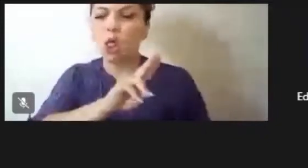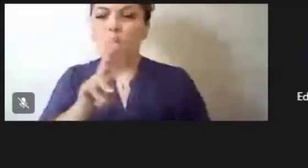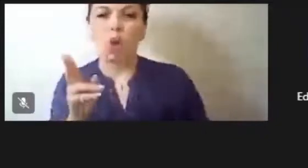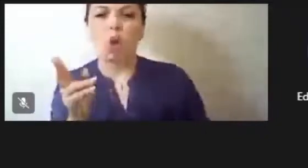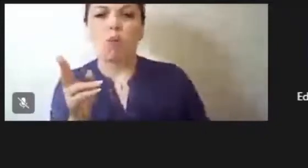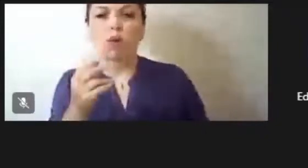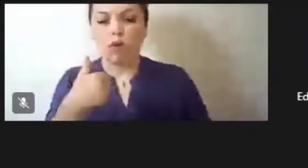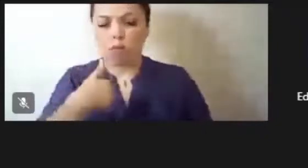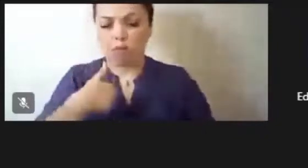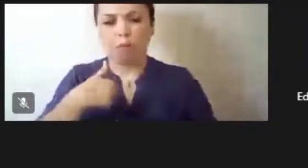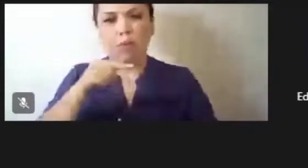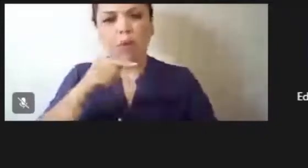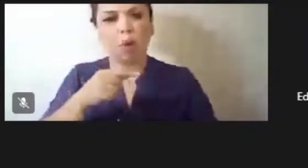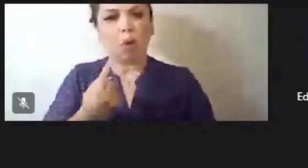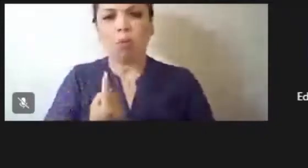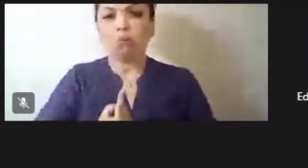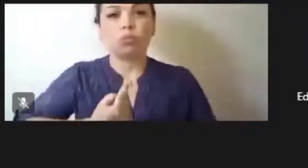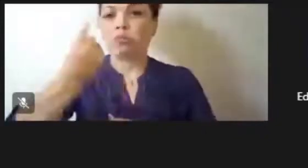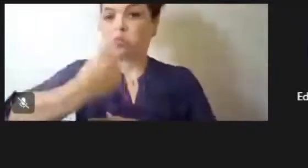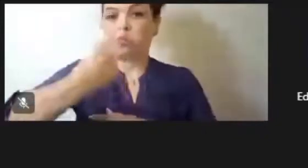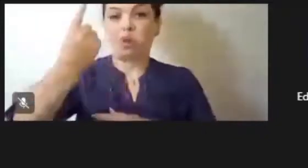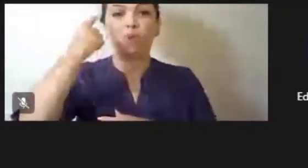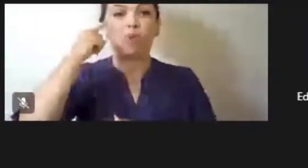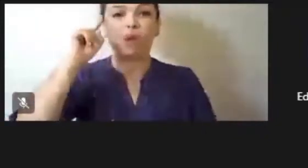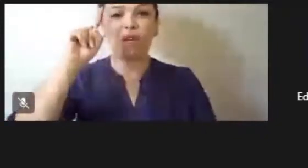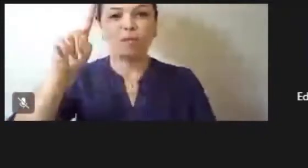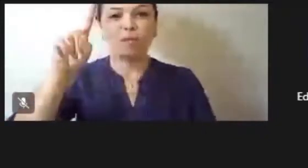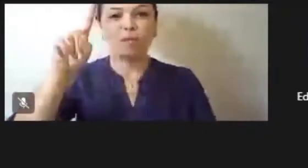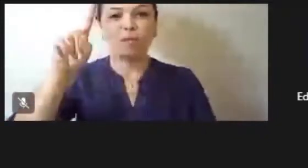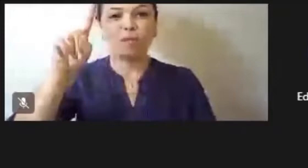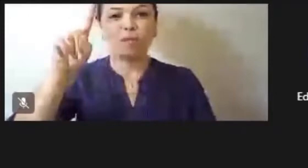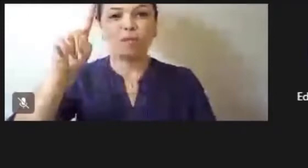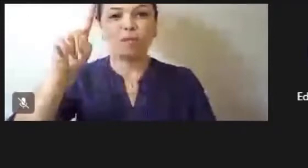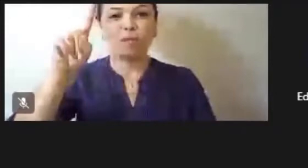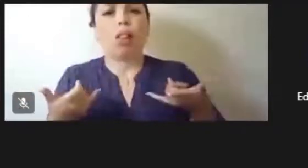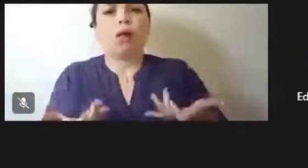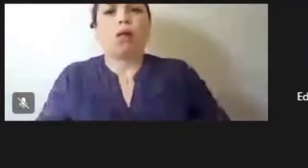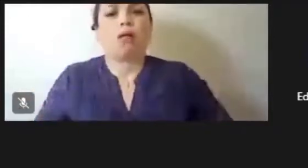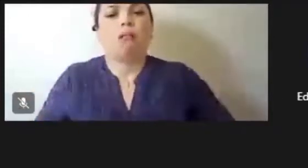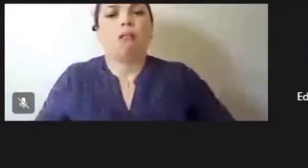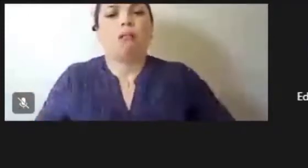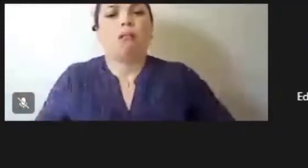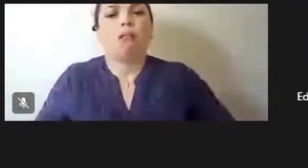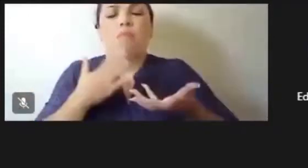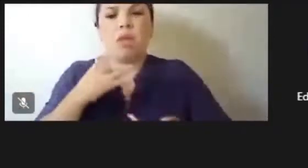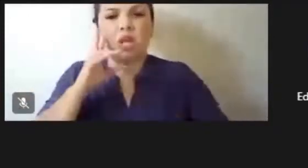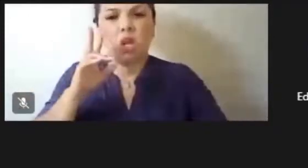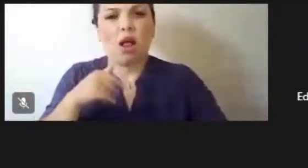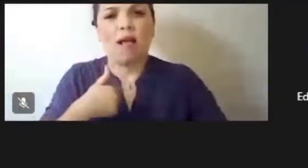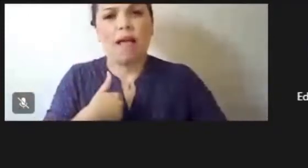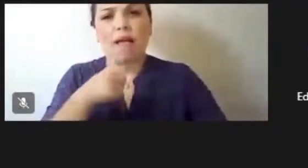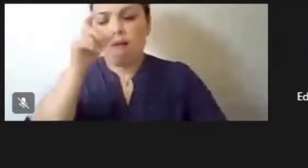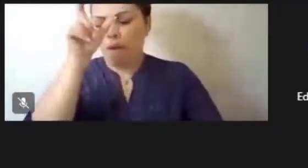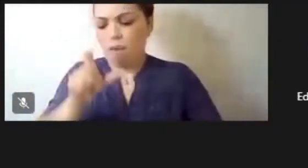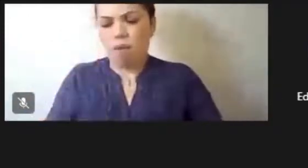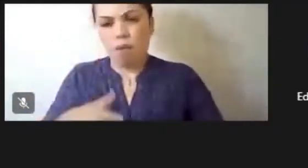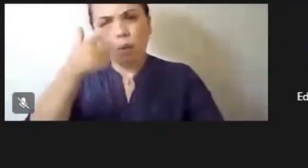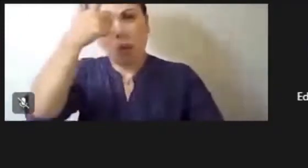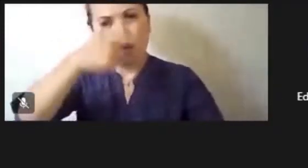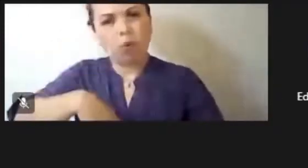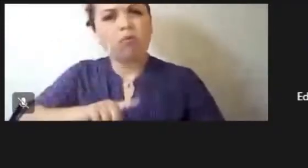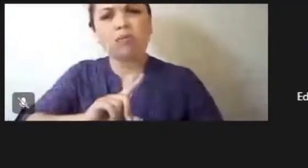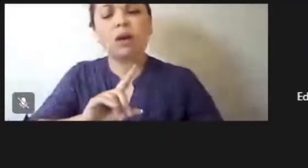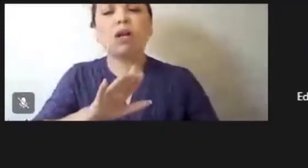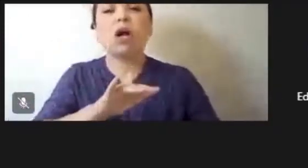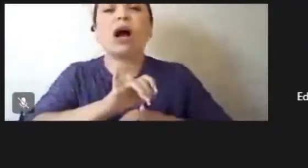eleição. Então, eu quero dizer isso, não para enaltecer a minha história, ou enaltecer quem eu fui ou o que exerço como exerço, para dizer